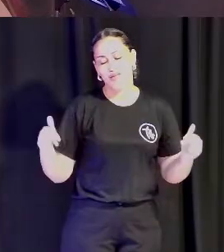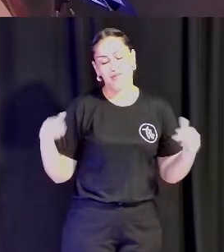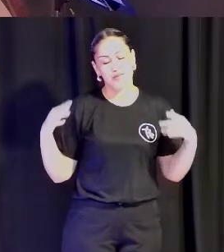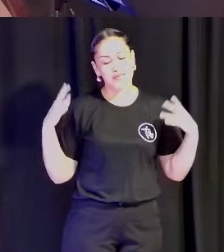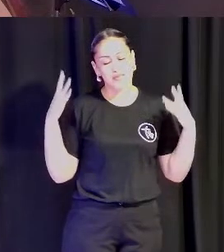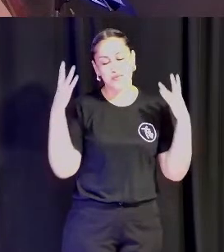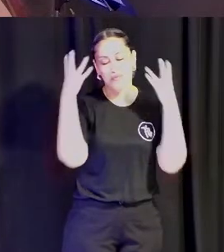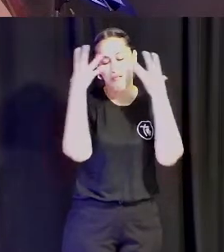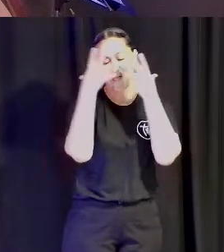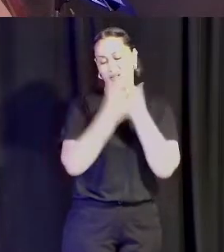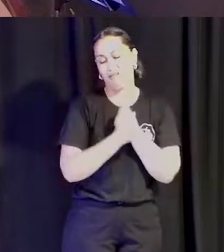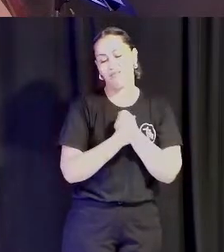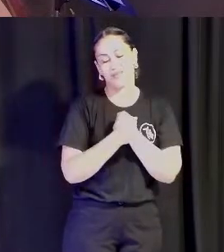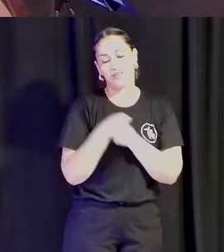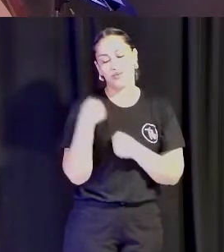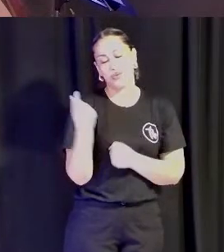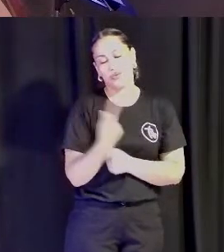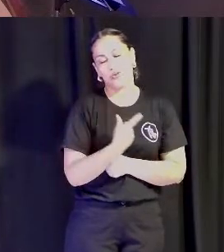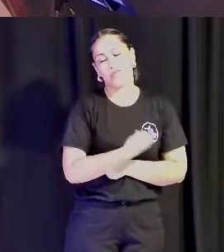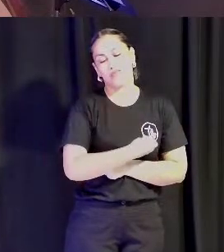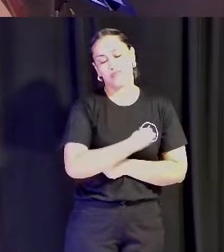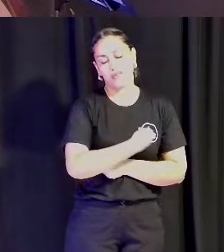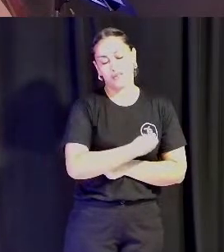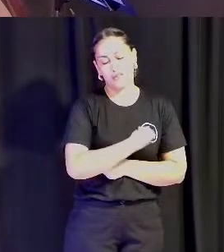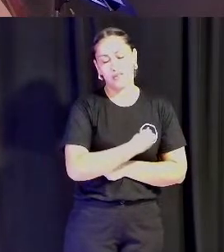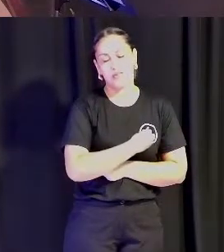Deus está fazendo algo lindo em nossas vidas.